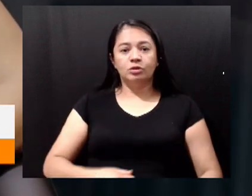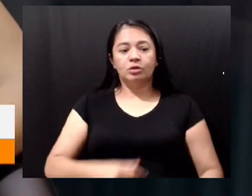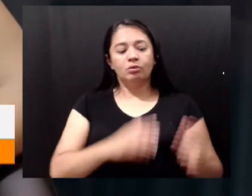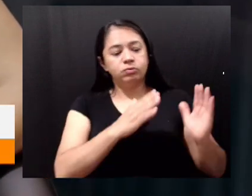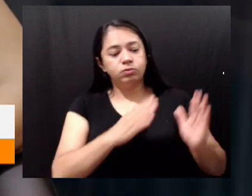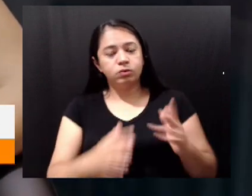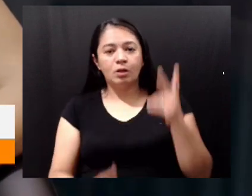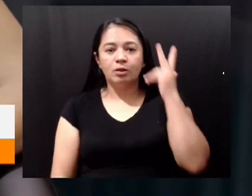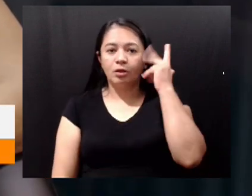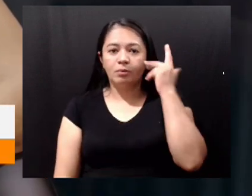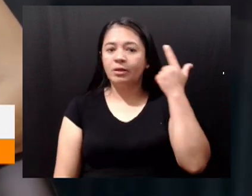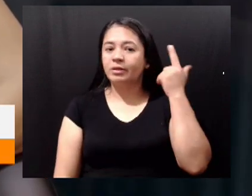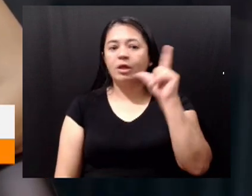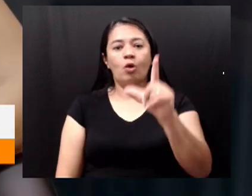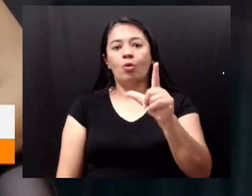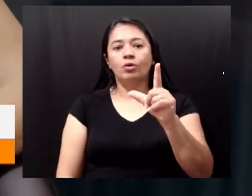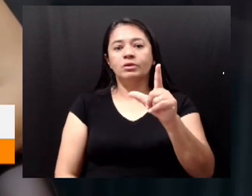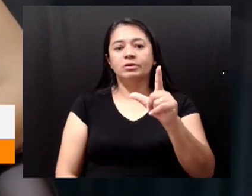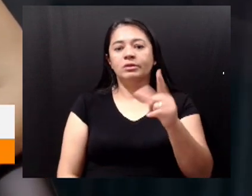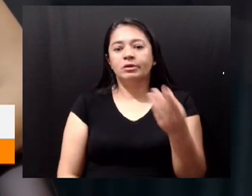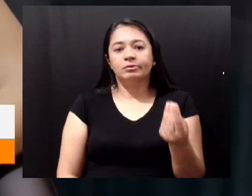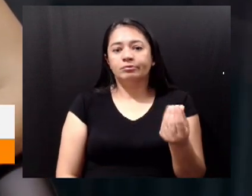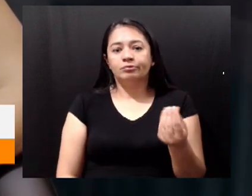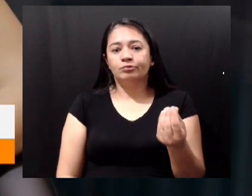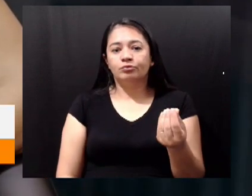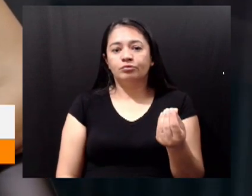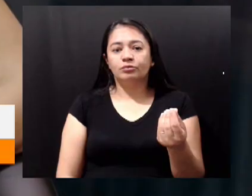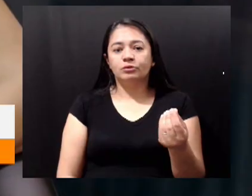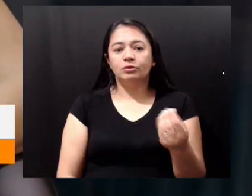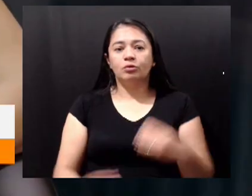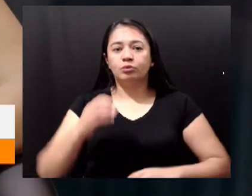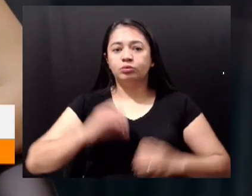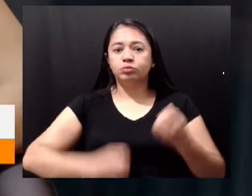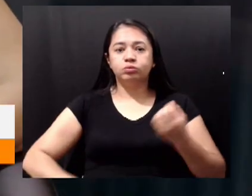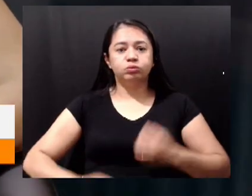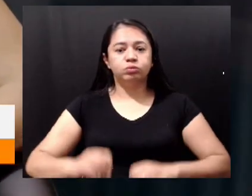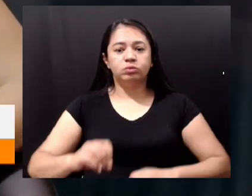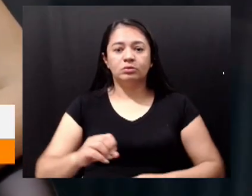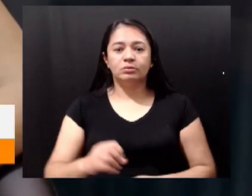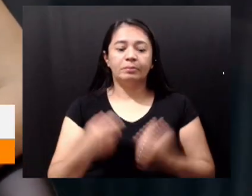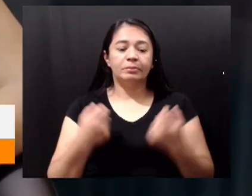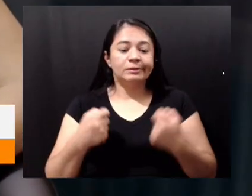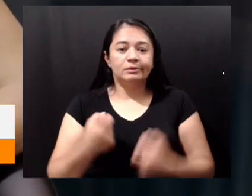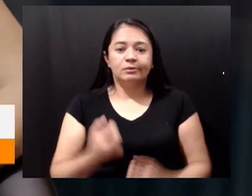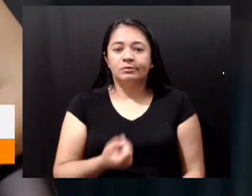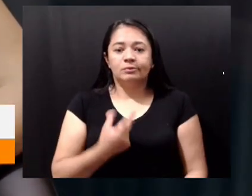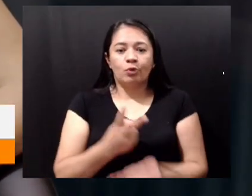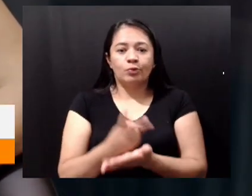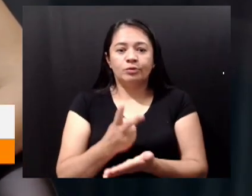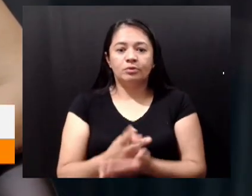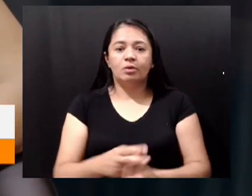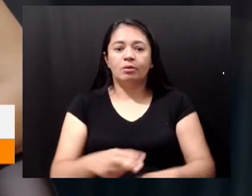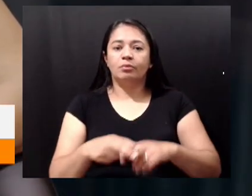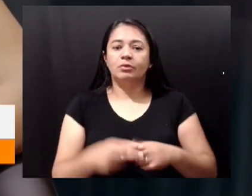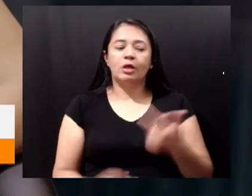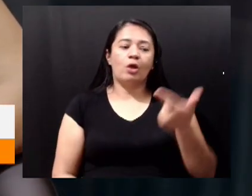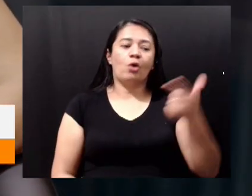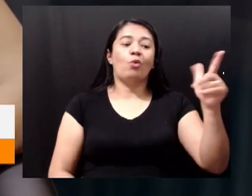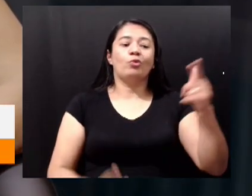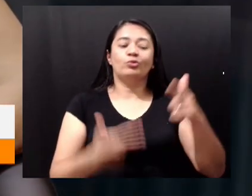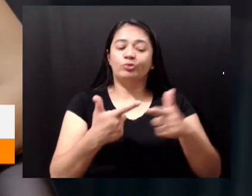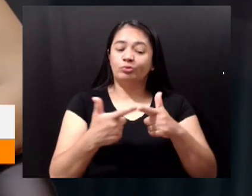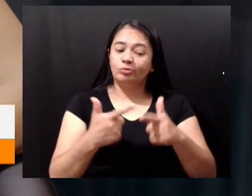consegue mais ter, o funcionamento se não tomar o Uhum. laxante, né, então ela gera um outro problema clínico para